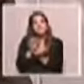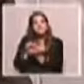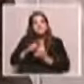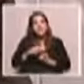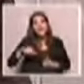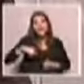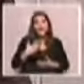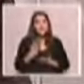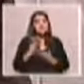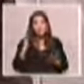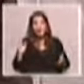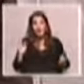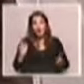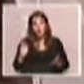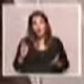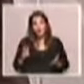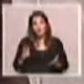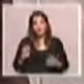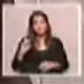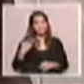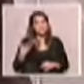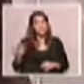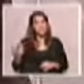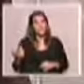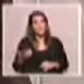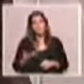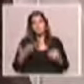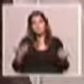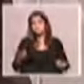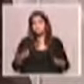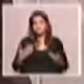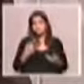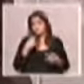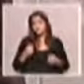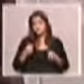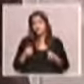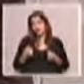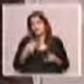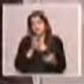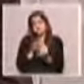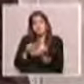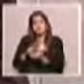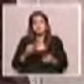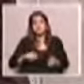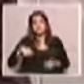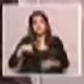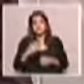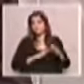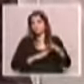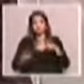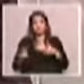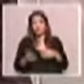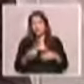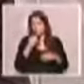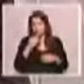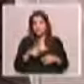ou exclusivamente, ou enfim, com uma forte proporção, seja em consumo direto ou